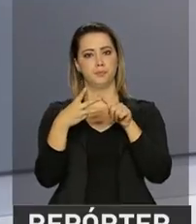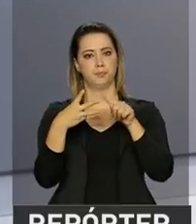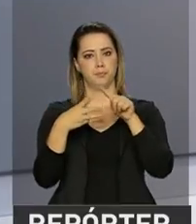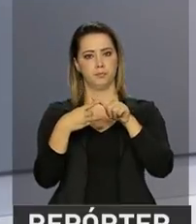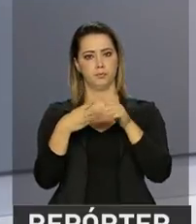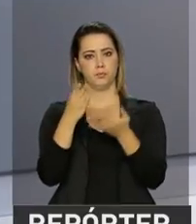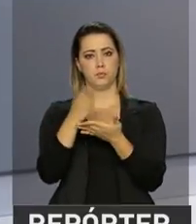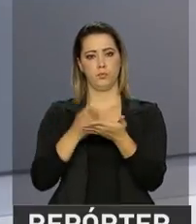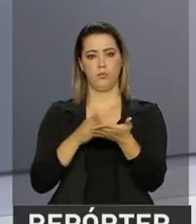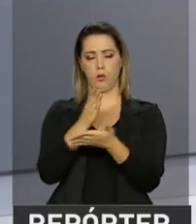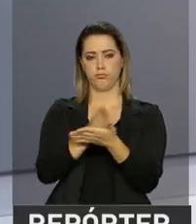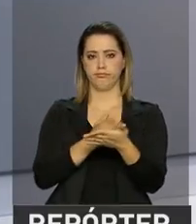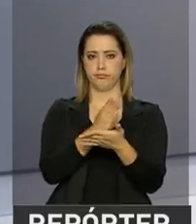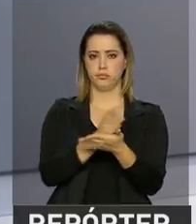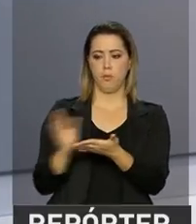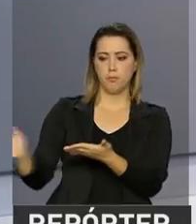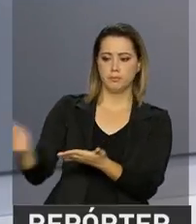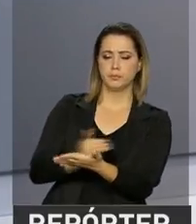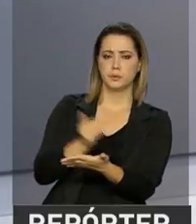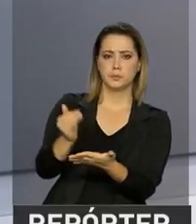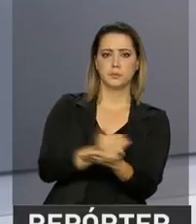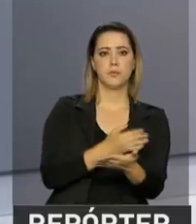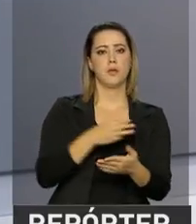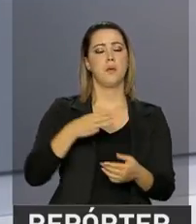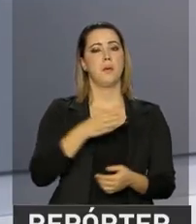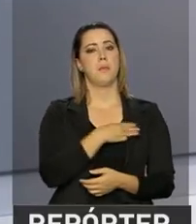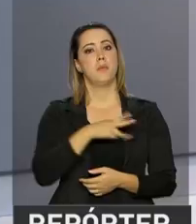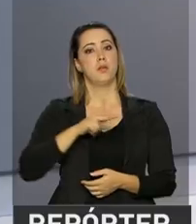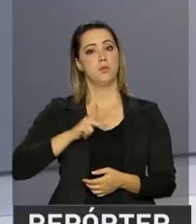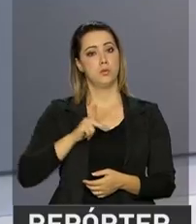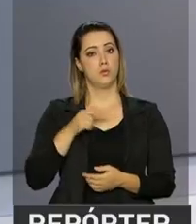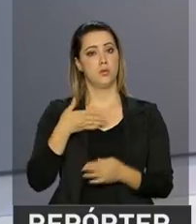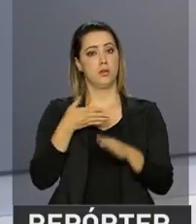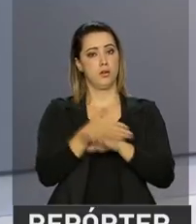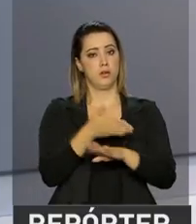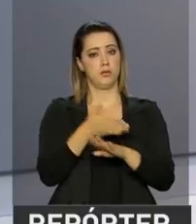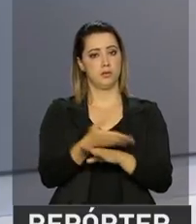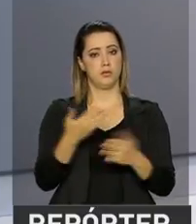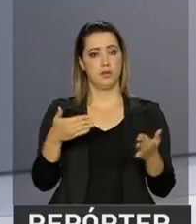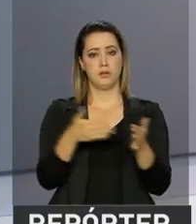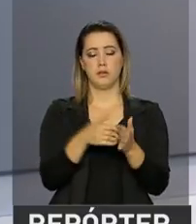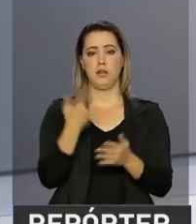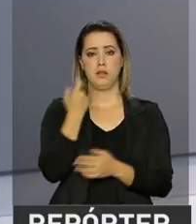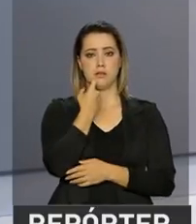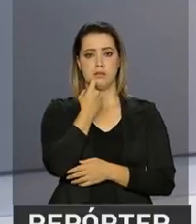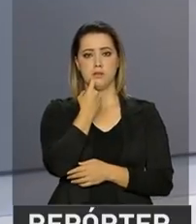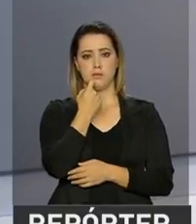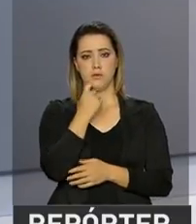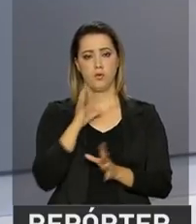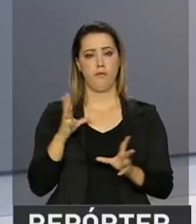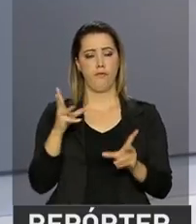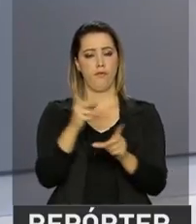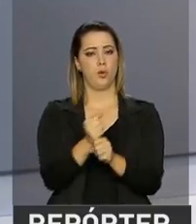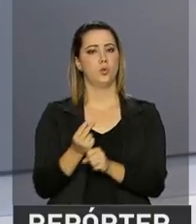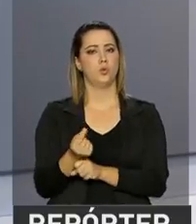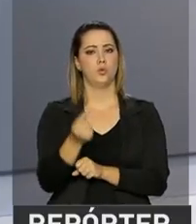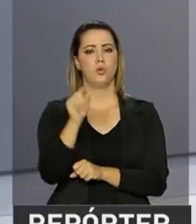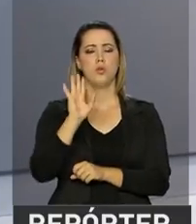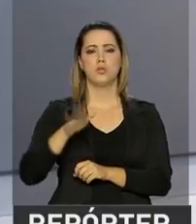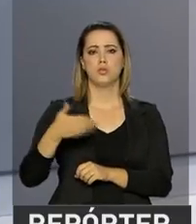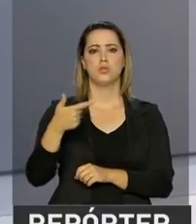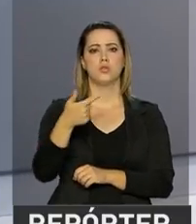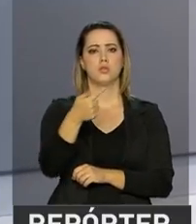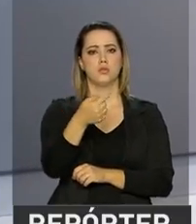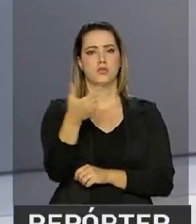valores repatriados pelo Ministério Público Federal, que entraram no caixa da empresa até a última sexta-feira. O valor total já